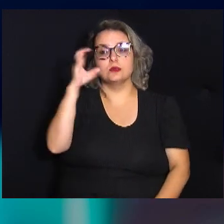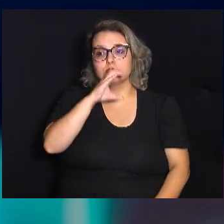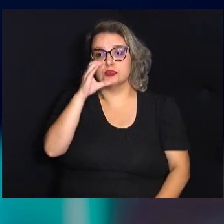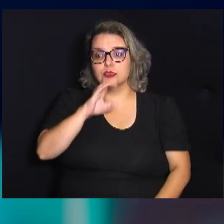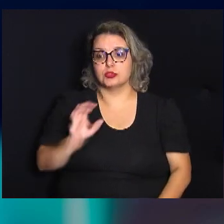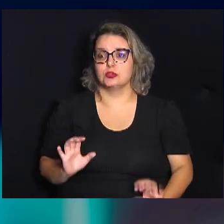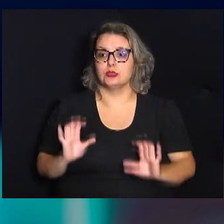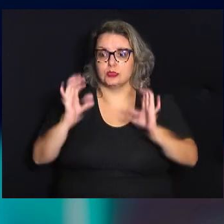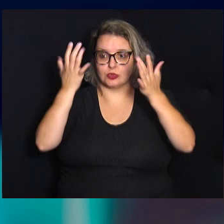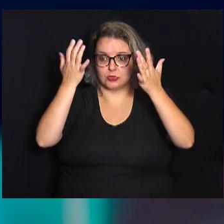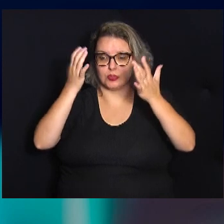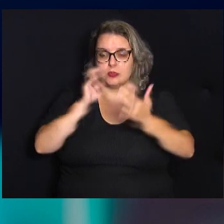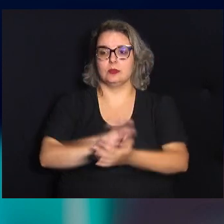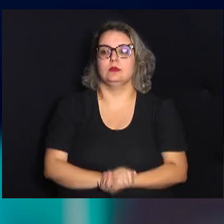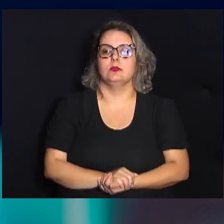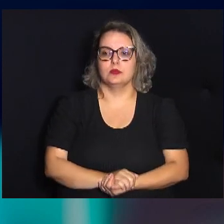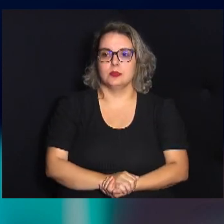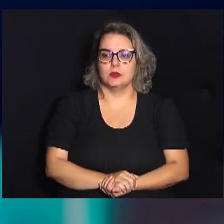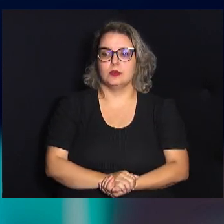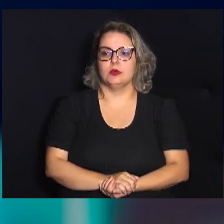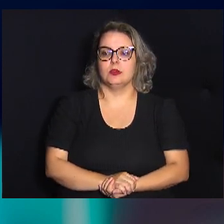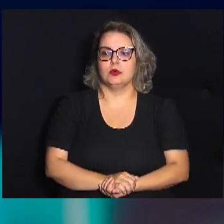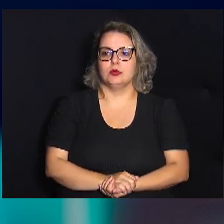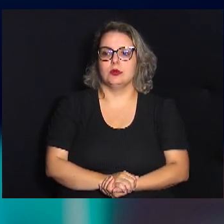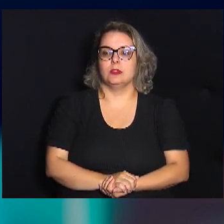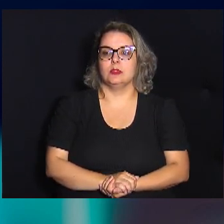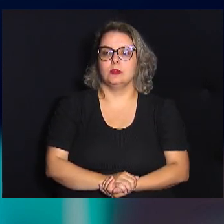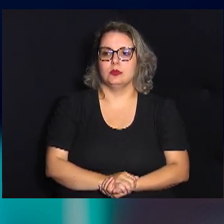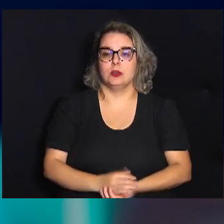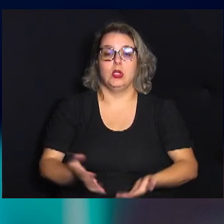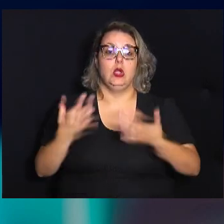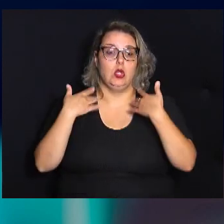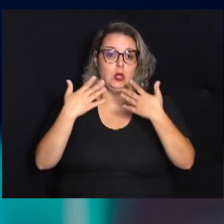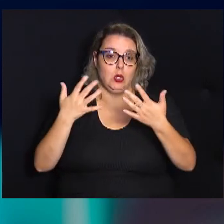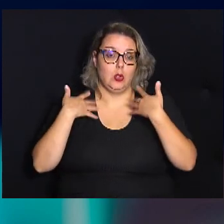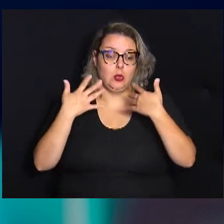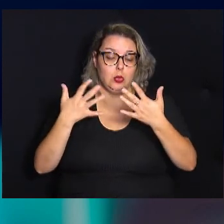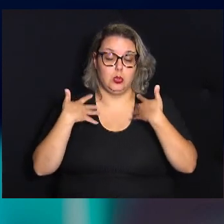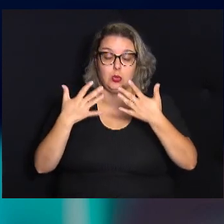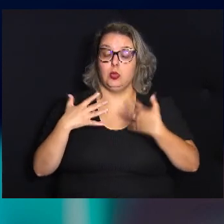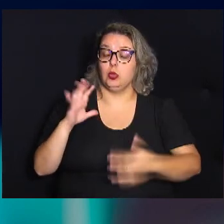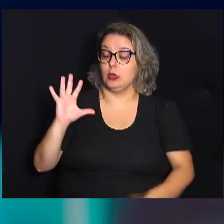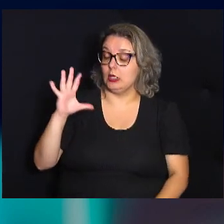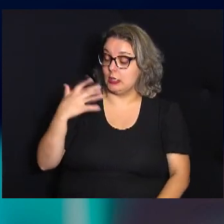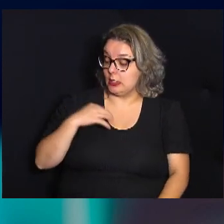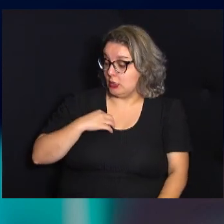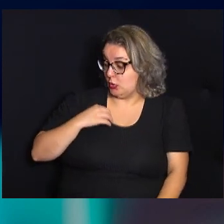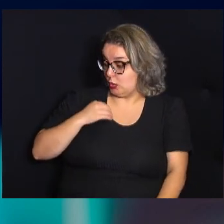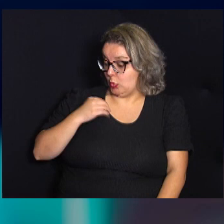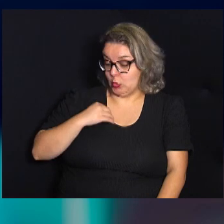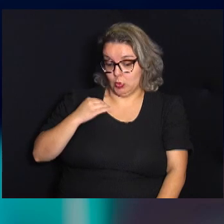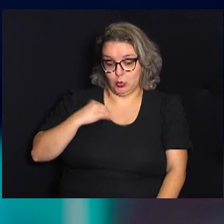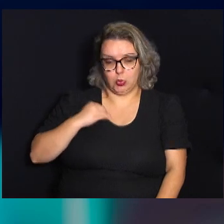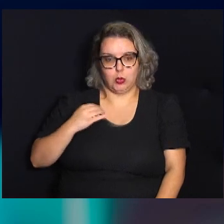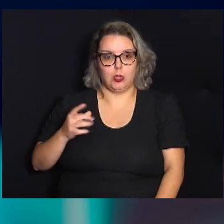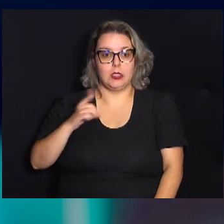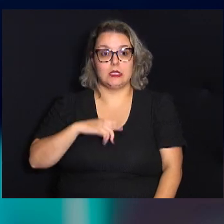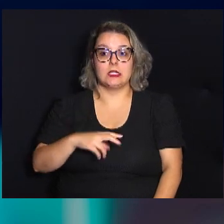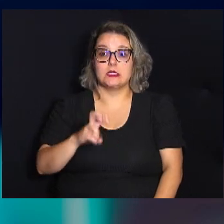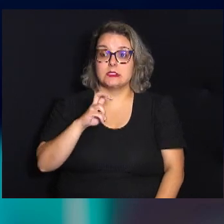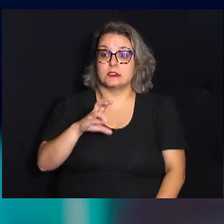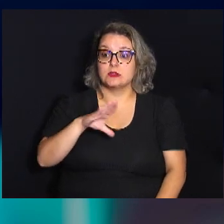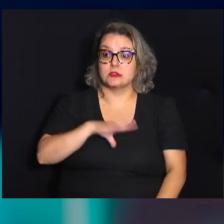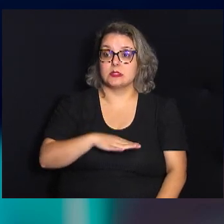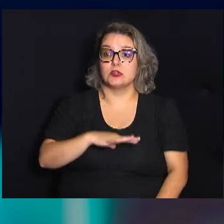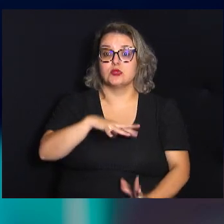a temperatura mínima e a temperatura máxima. Então eu acredito que todo mundo aqui já comentou em algum momento de algum dia que começou frio e